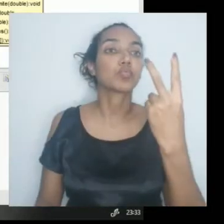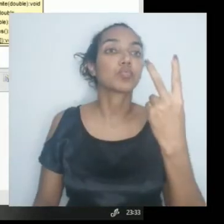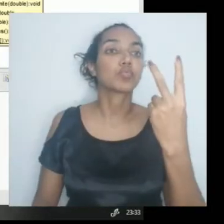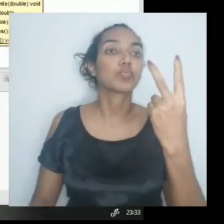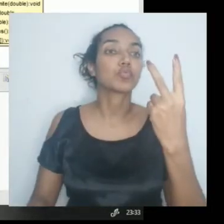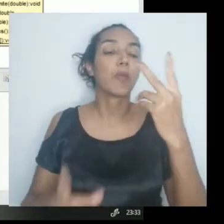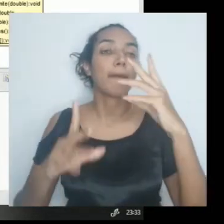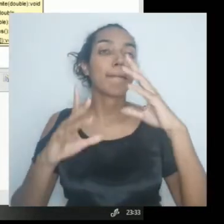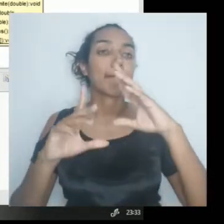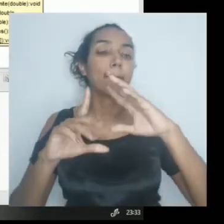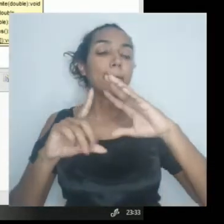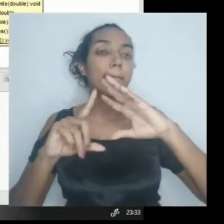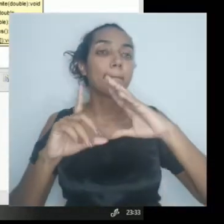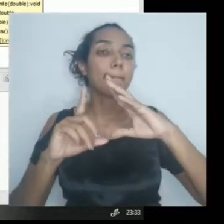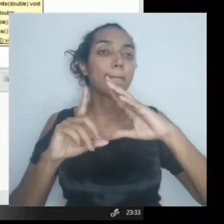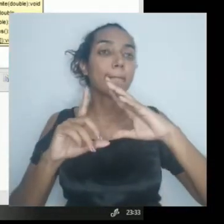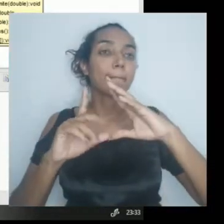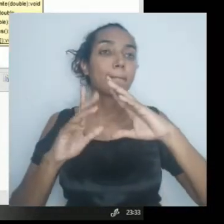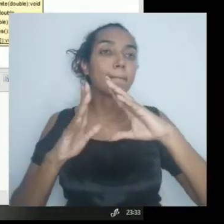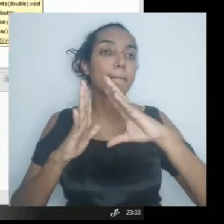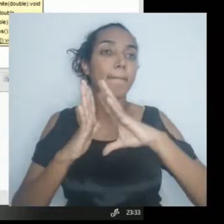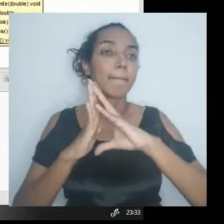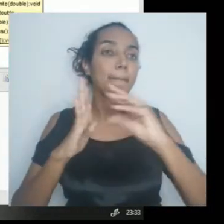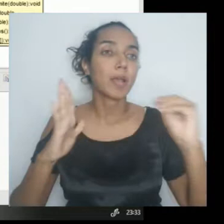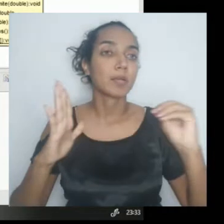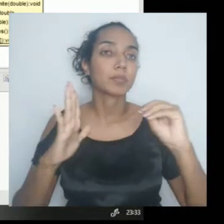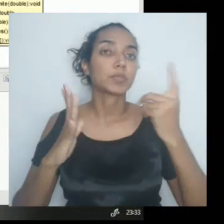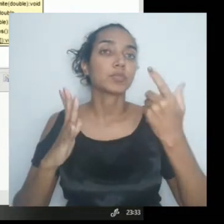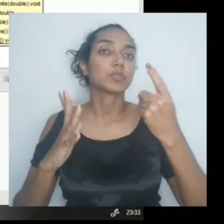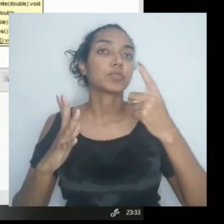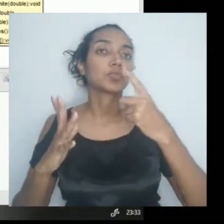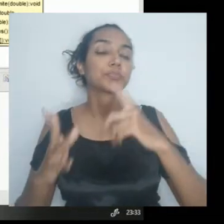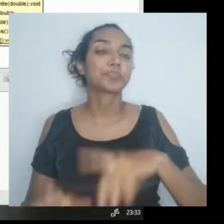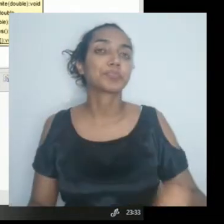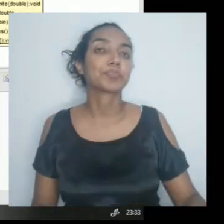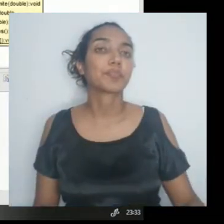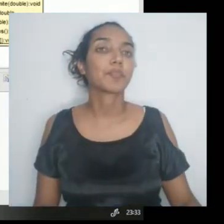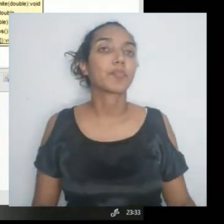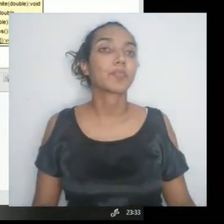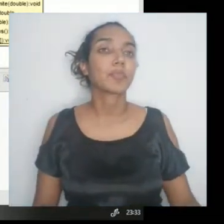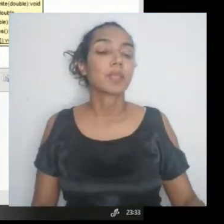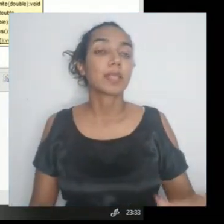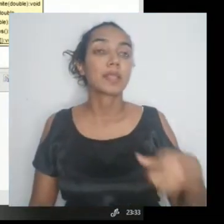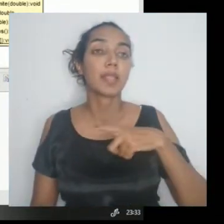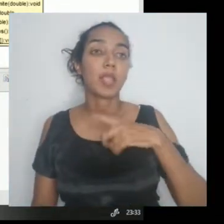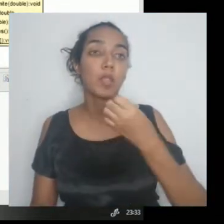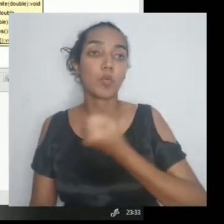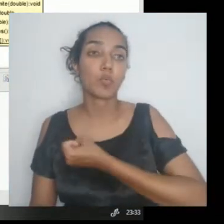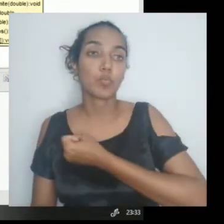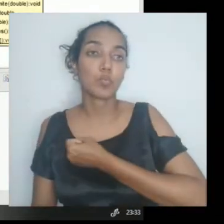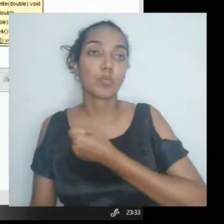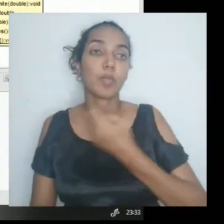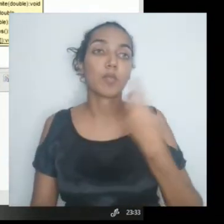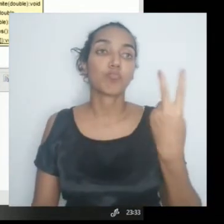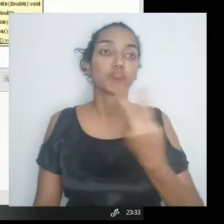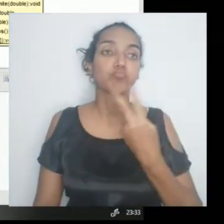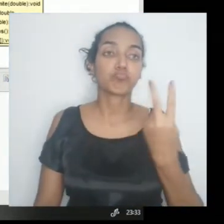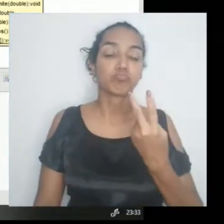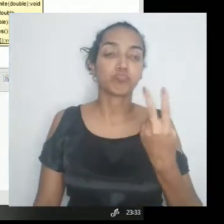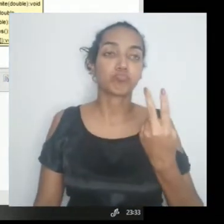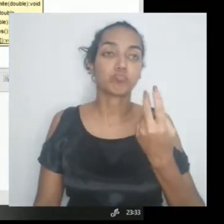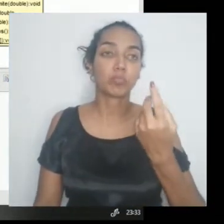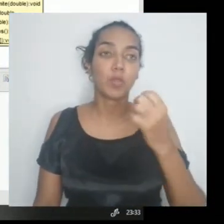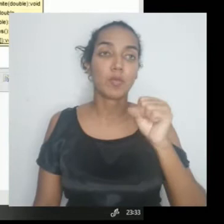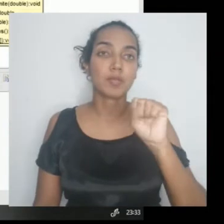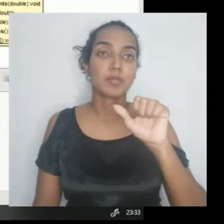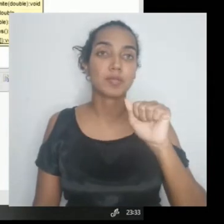Recebe um número e inicializa o número, recebe o saldo e inicializa o saldo. Os métodos setters que estão aqui, setNúmero, verifica se o